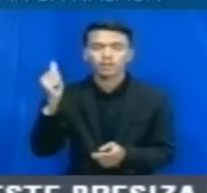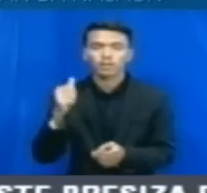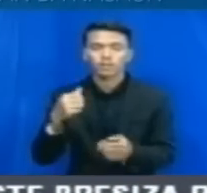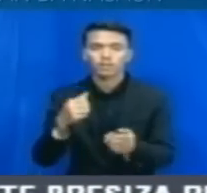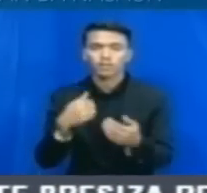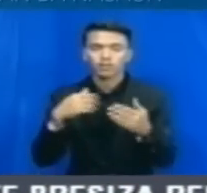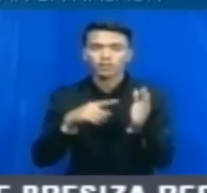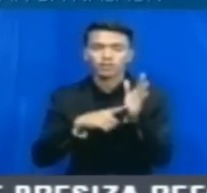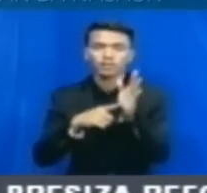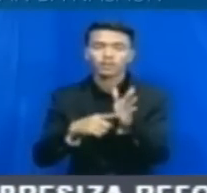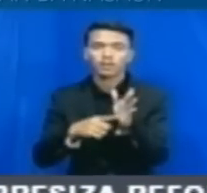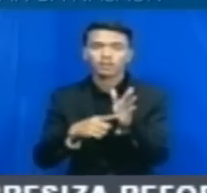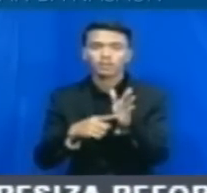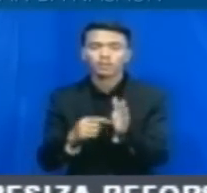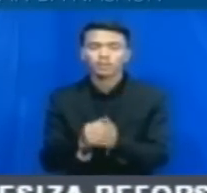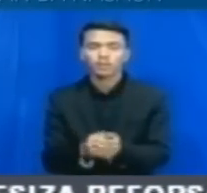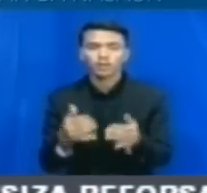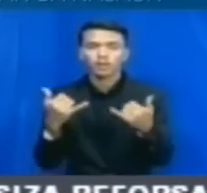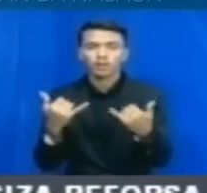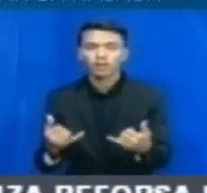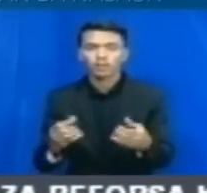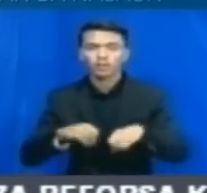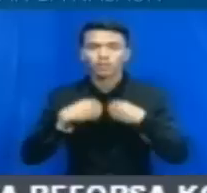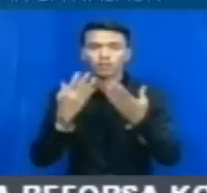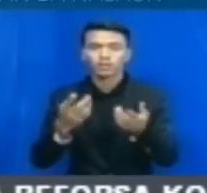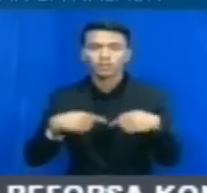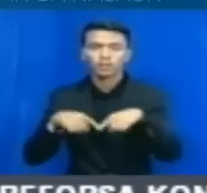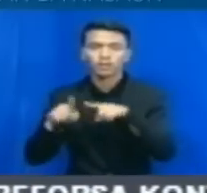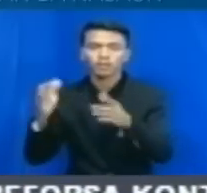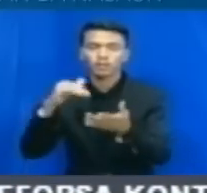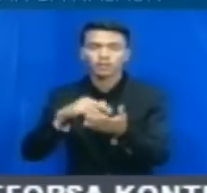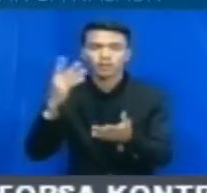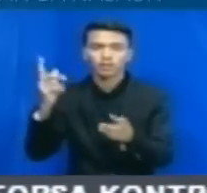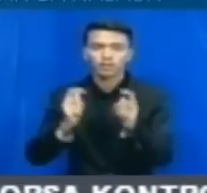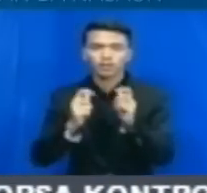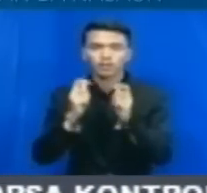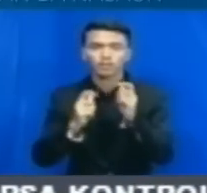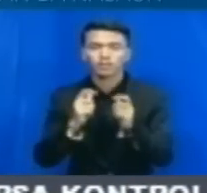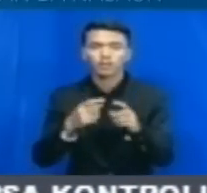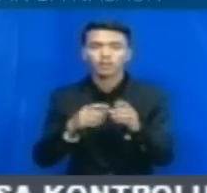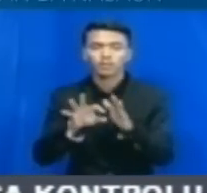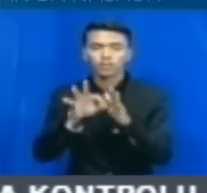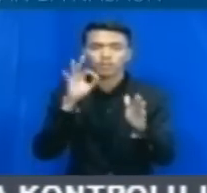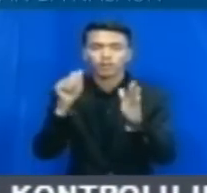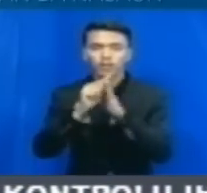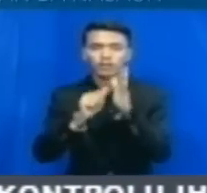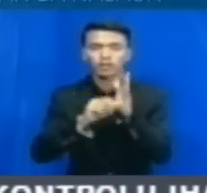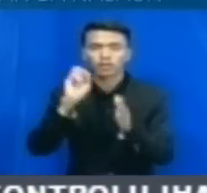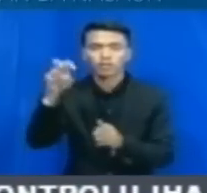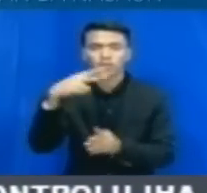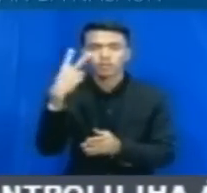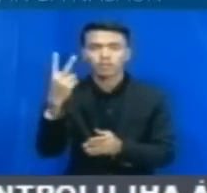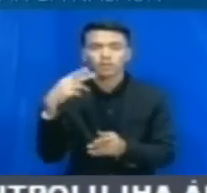ne ba ya hatur evidence ne ba agora nu sama ba fale tribunal musufala artigo 12 ira nema kita mos